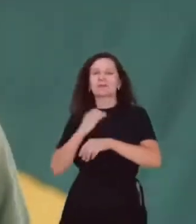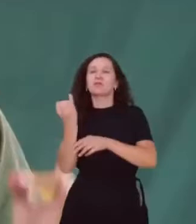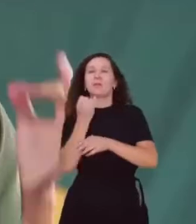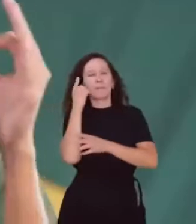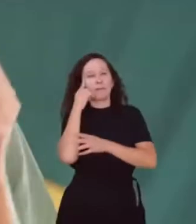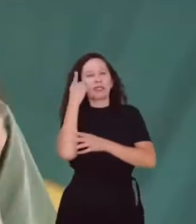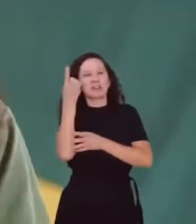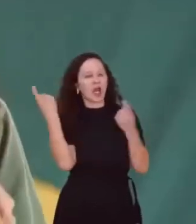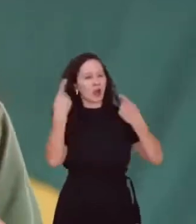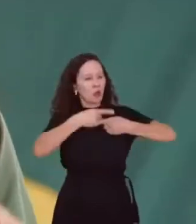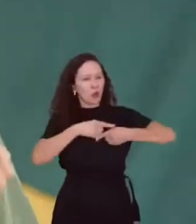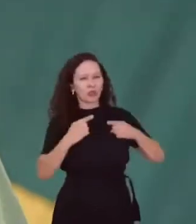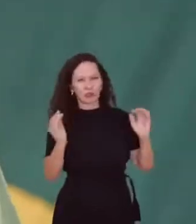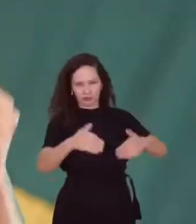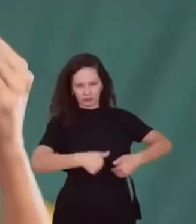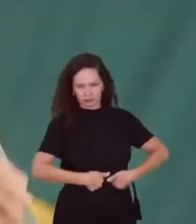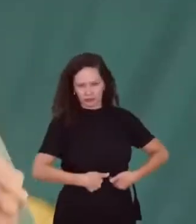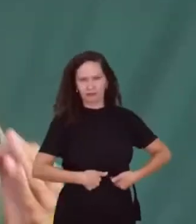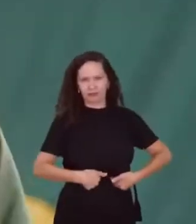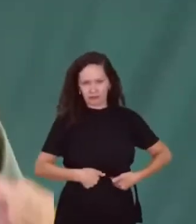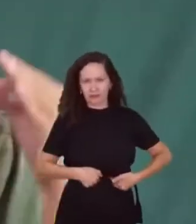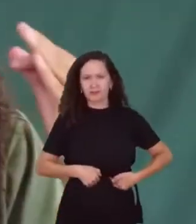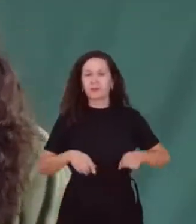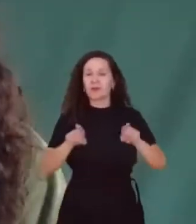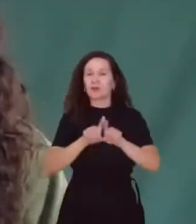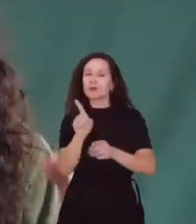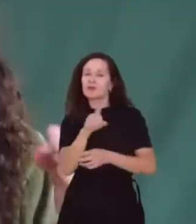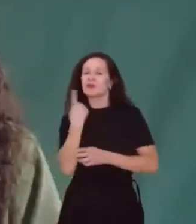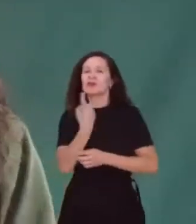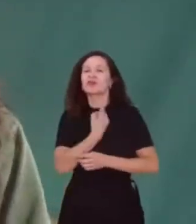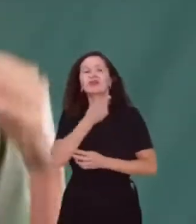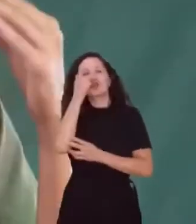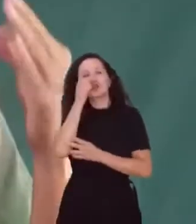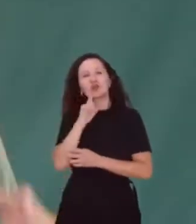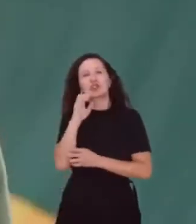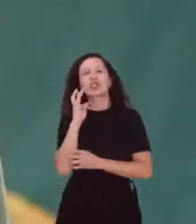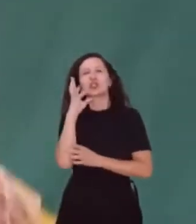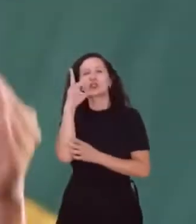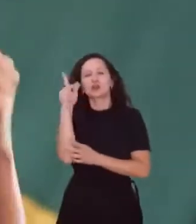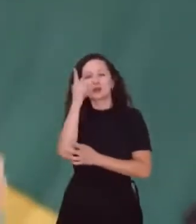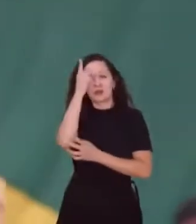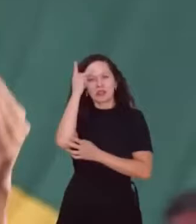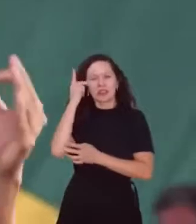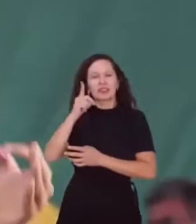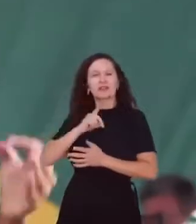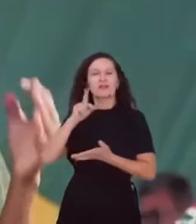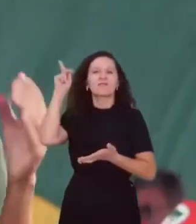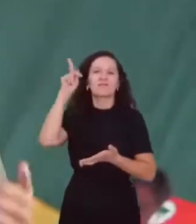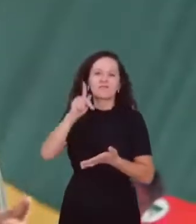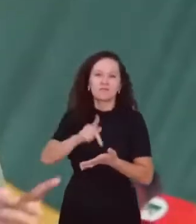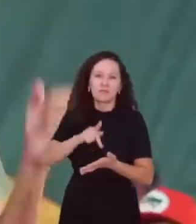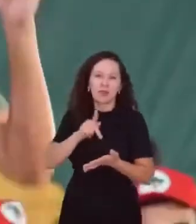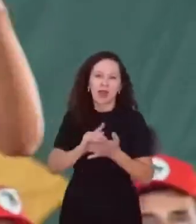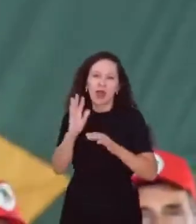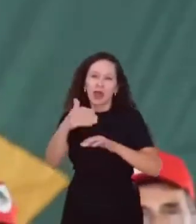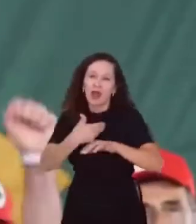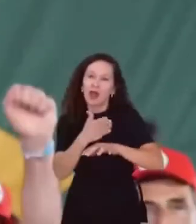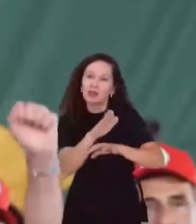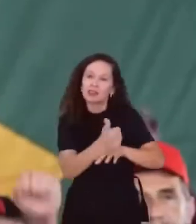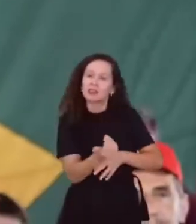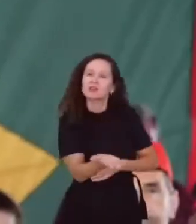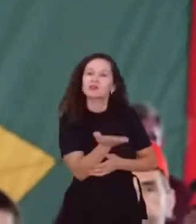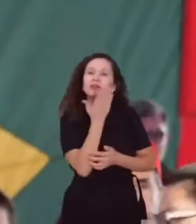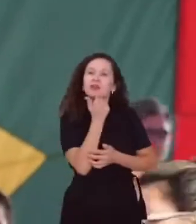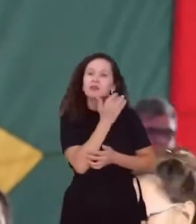e para a gente fazer com que todas as pessoas tenham realmente acesso a uma alimentação saudável. Para